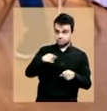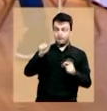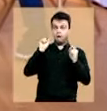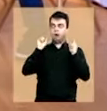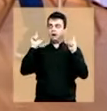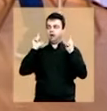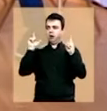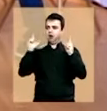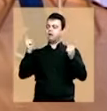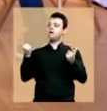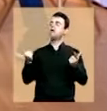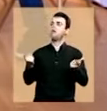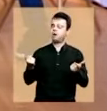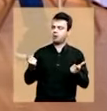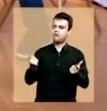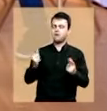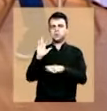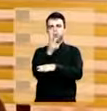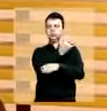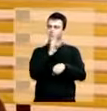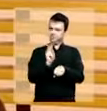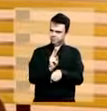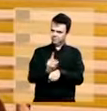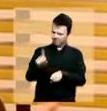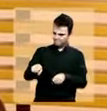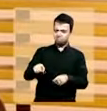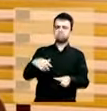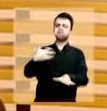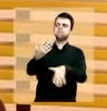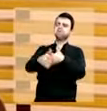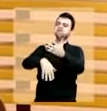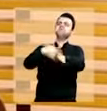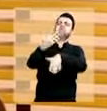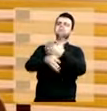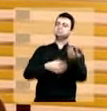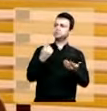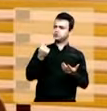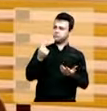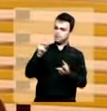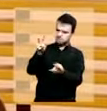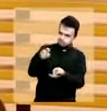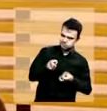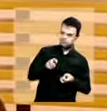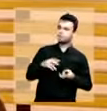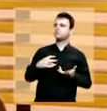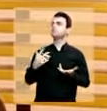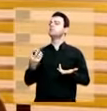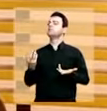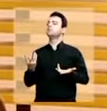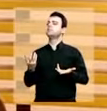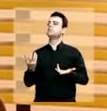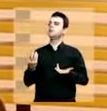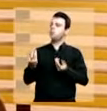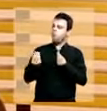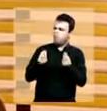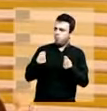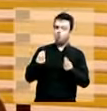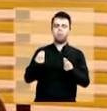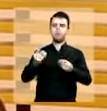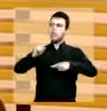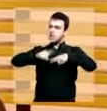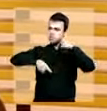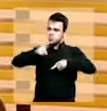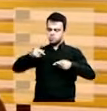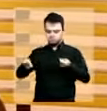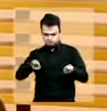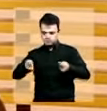ficando mais atentas a essas questões e isso se reverte de alguma forma em economia ou numa gerência melhor